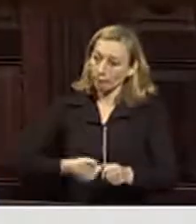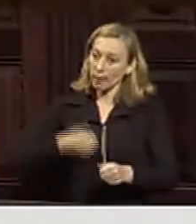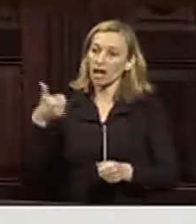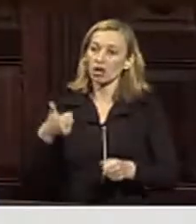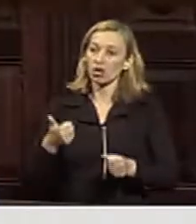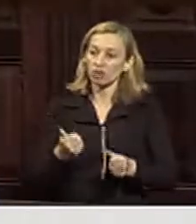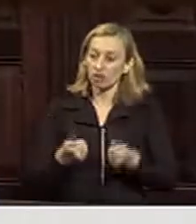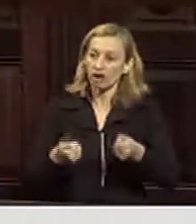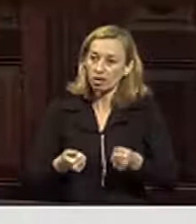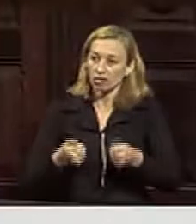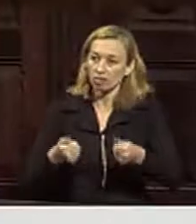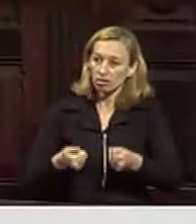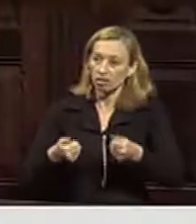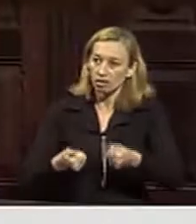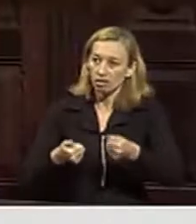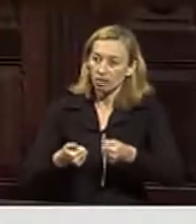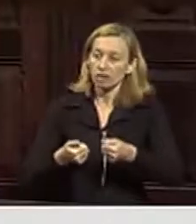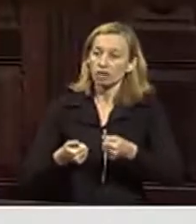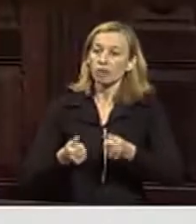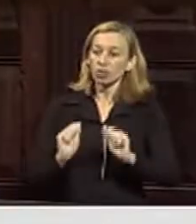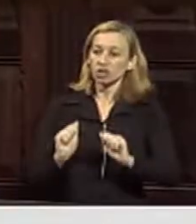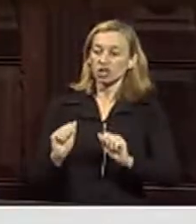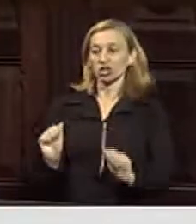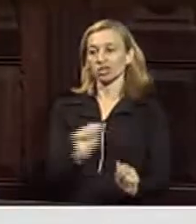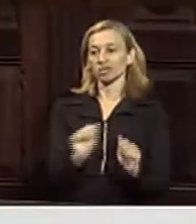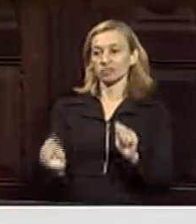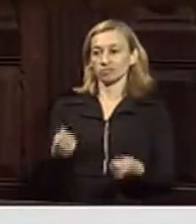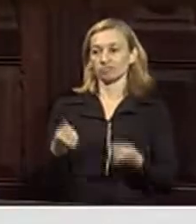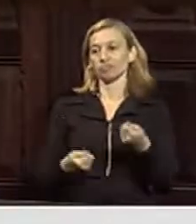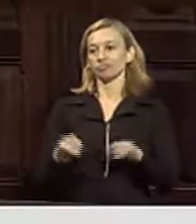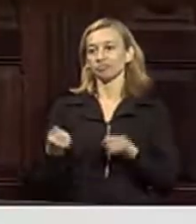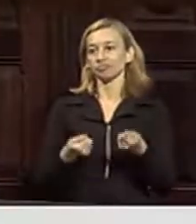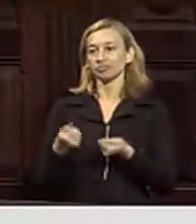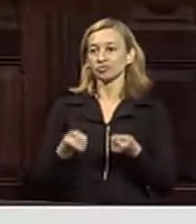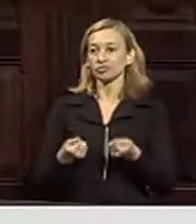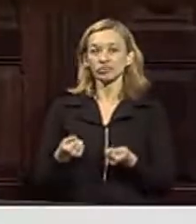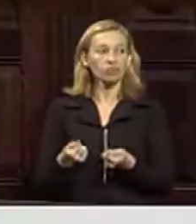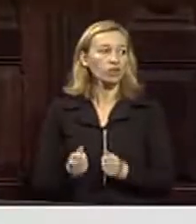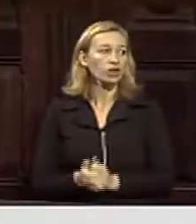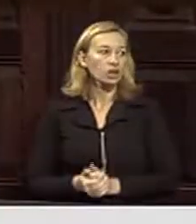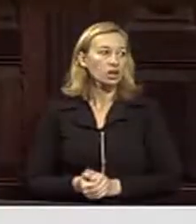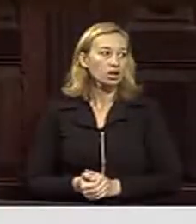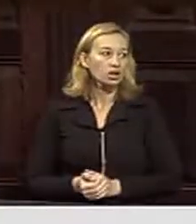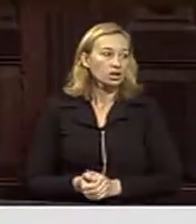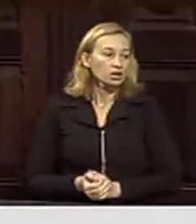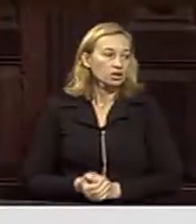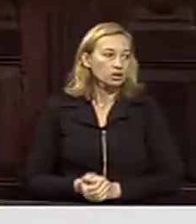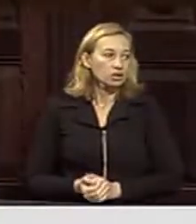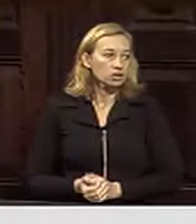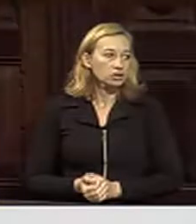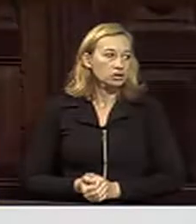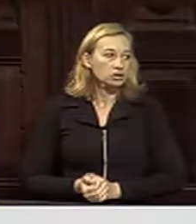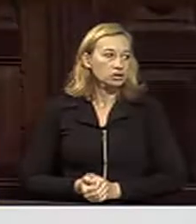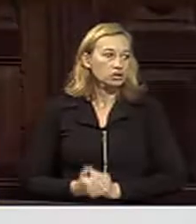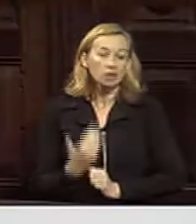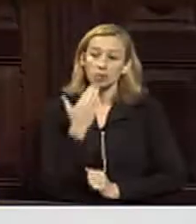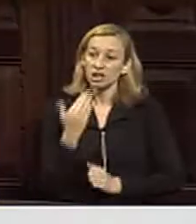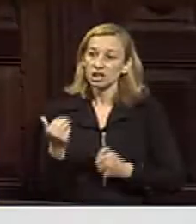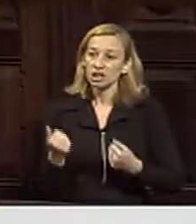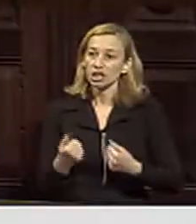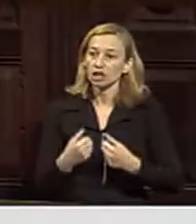às cidades do interior do Rio de Janeiro. Encaminharei essa semana um expediente para que a Comissão de